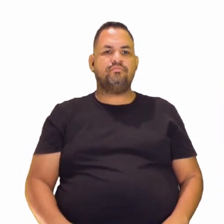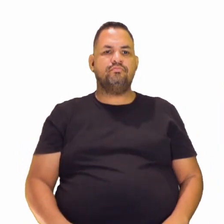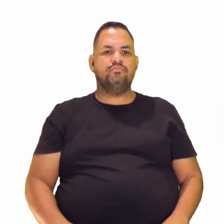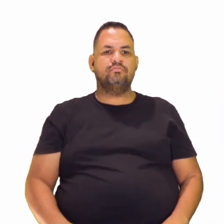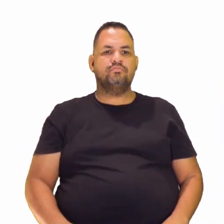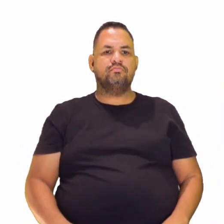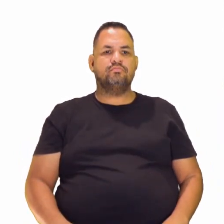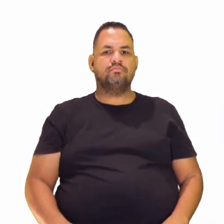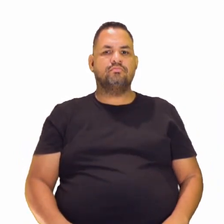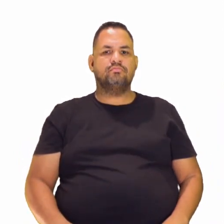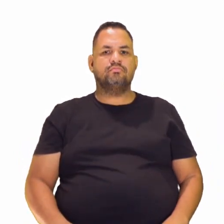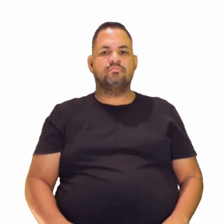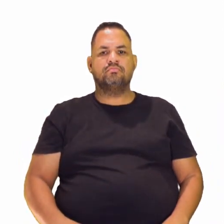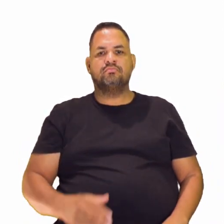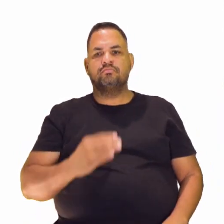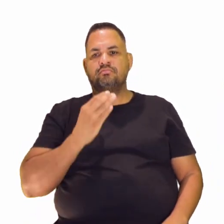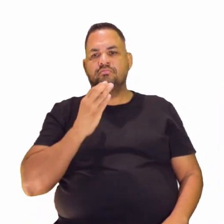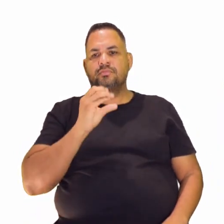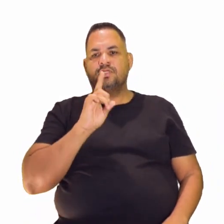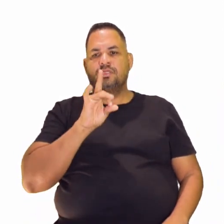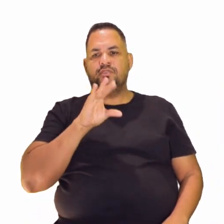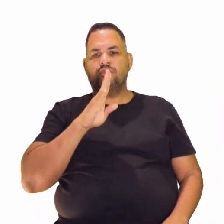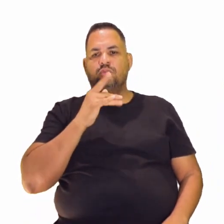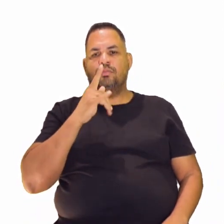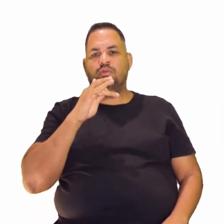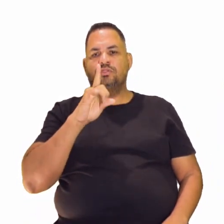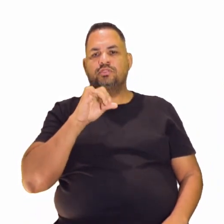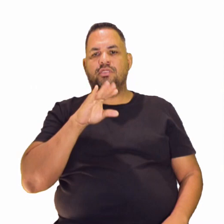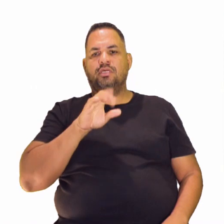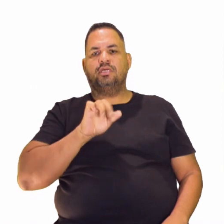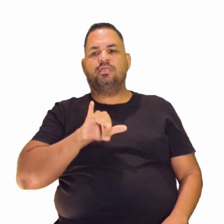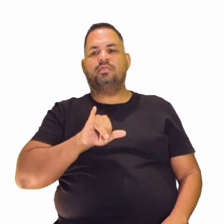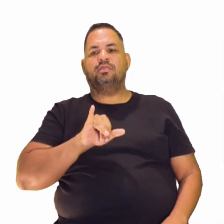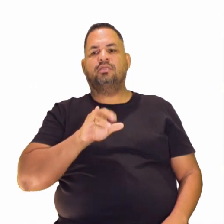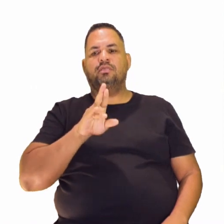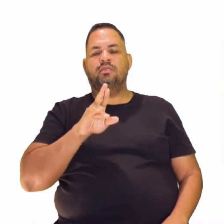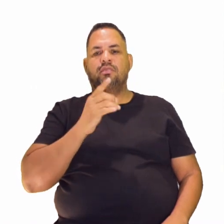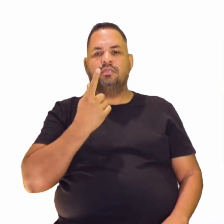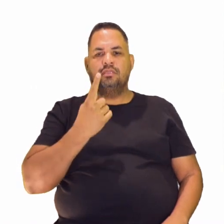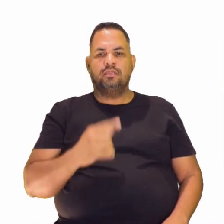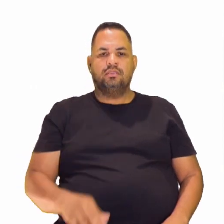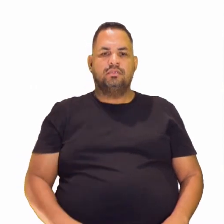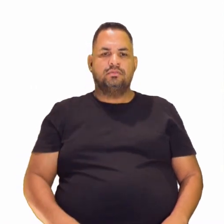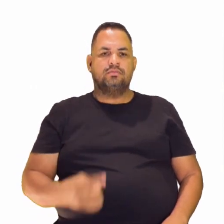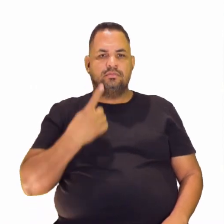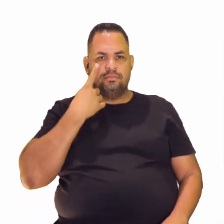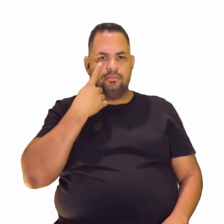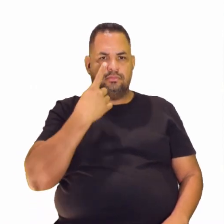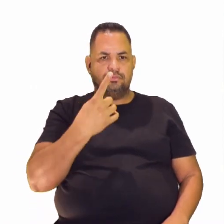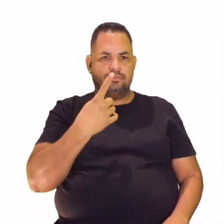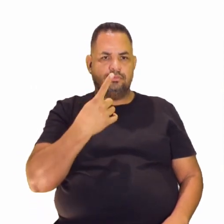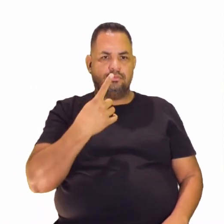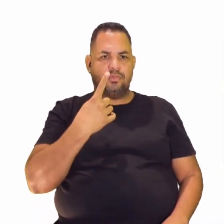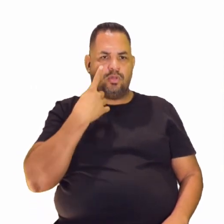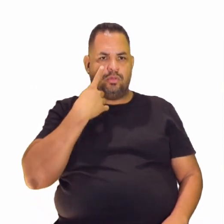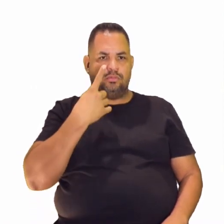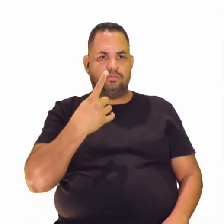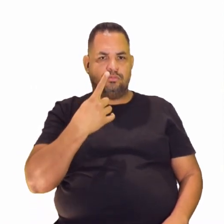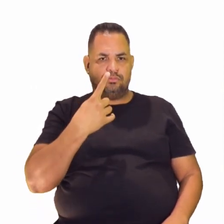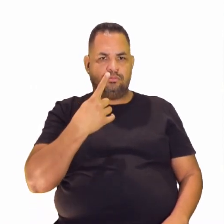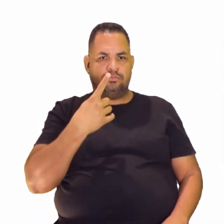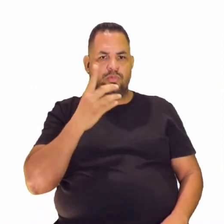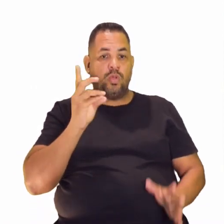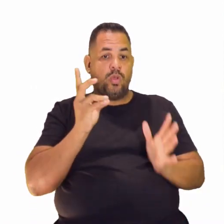Olha aqui, o Cândido Portinari, grande artista, aqui do ponto de vista dos índios, vendo